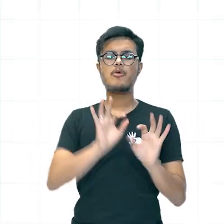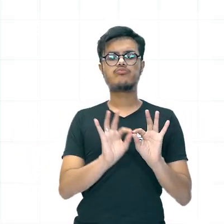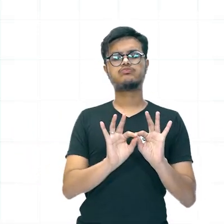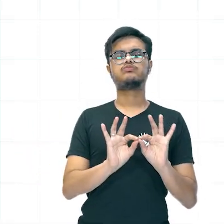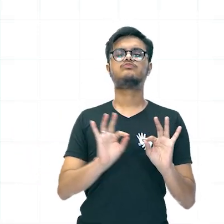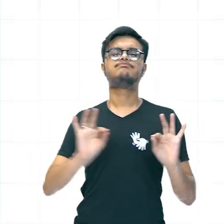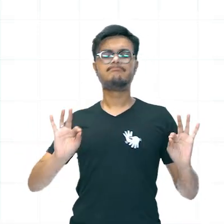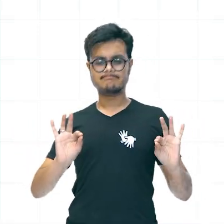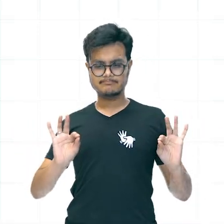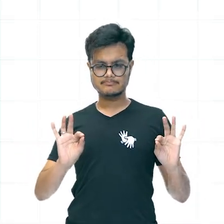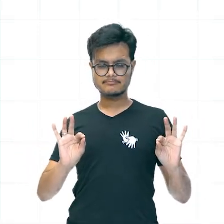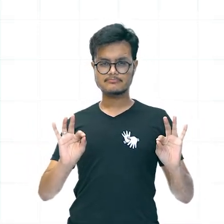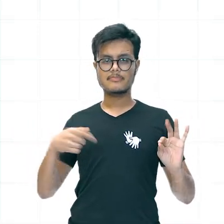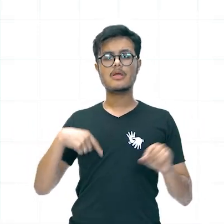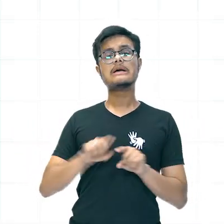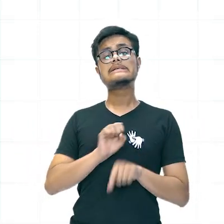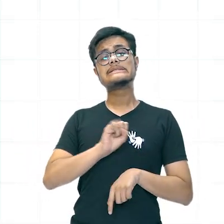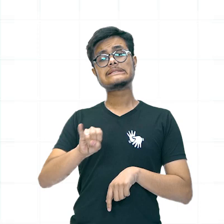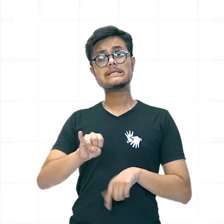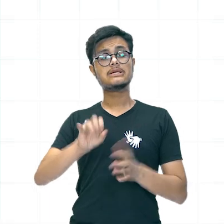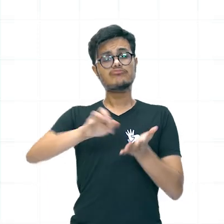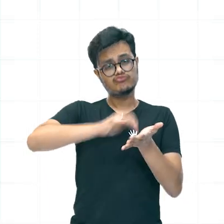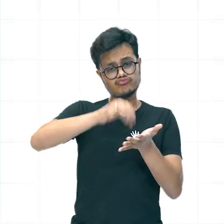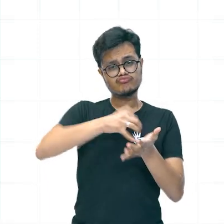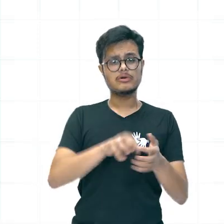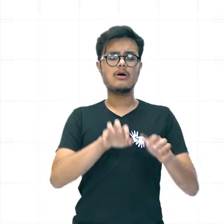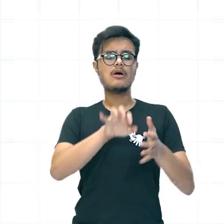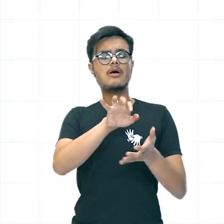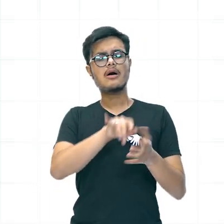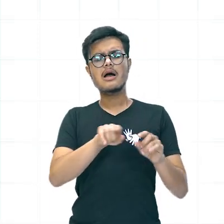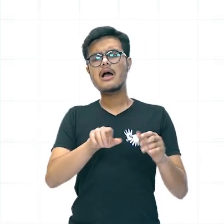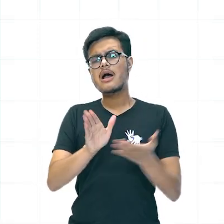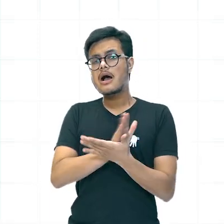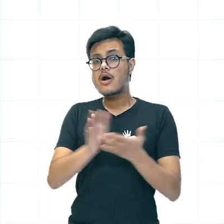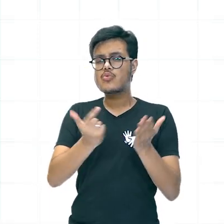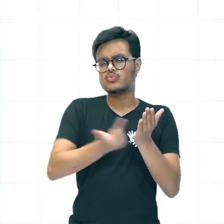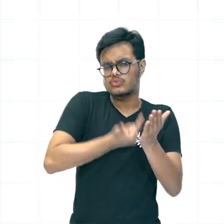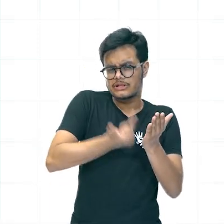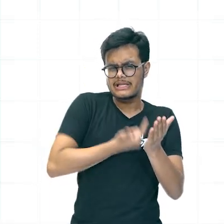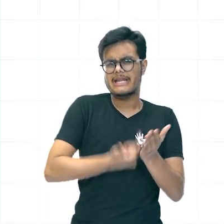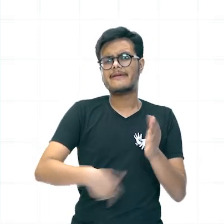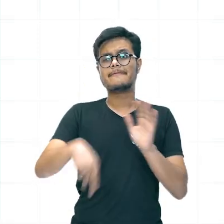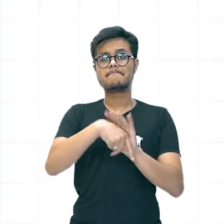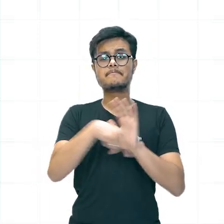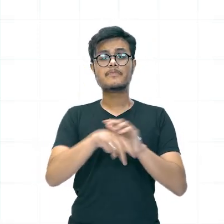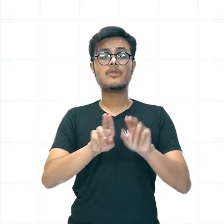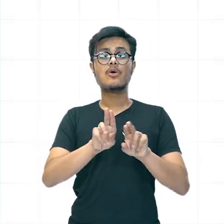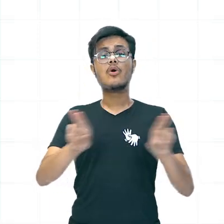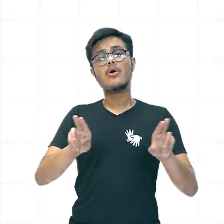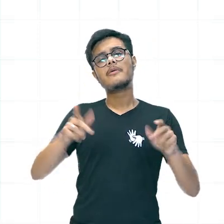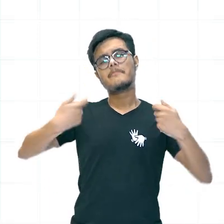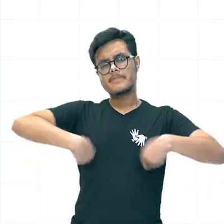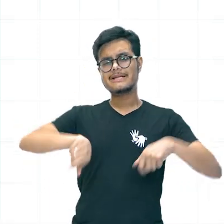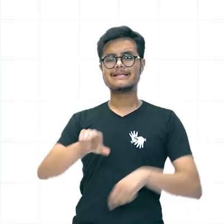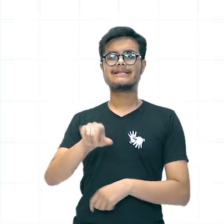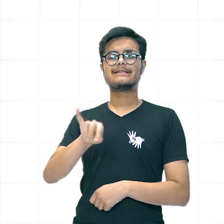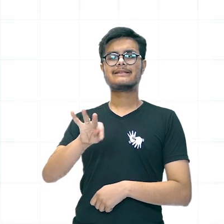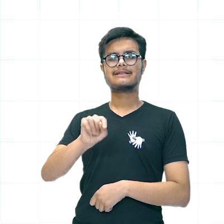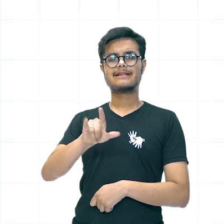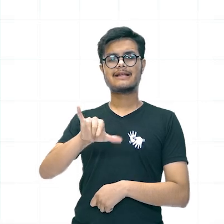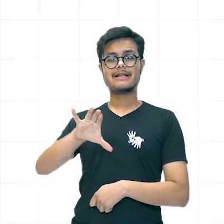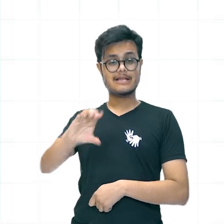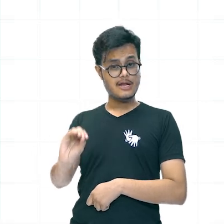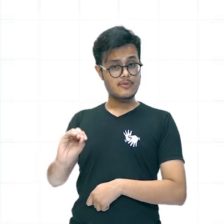nome. Caso você vá digitar, você encontre, né, alguma literatura digitado, esse nome tem que estar em itálico, que são